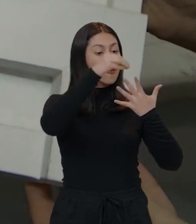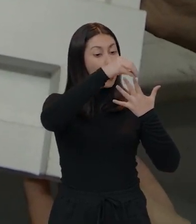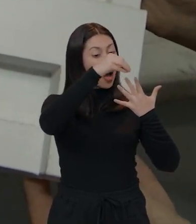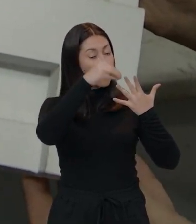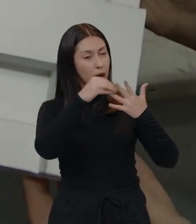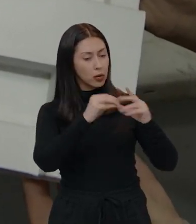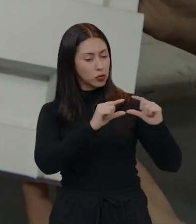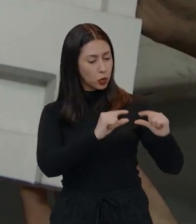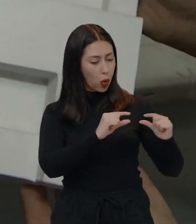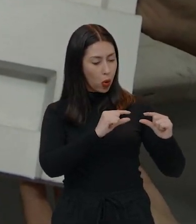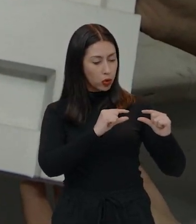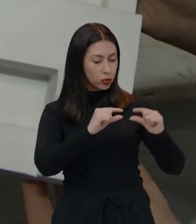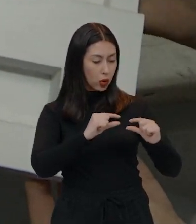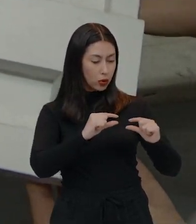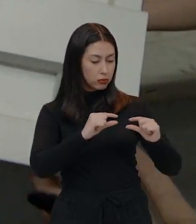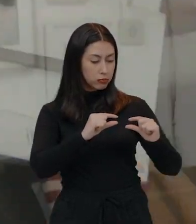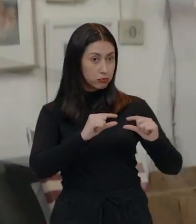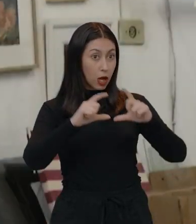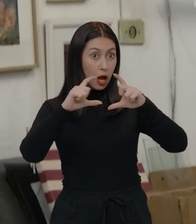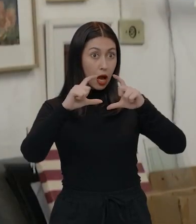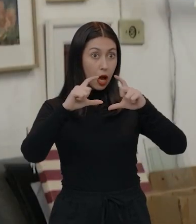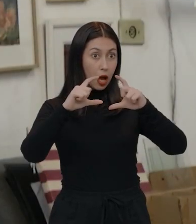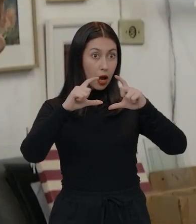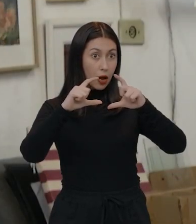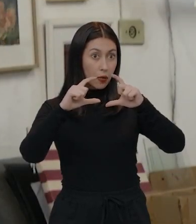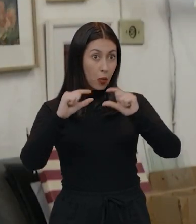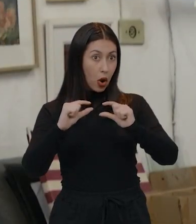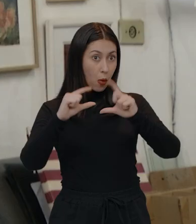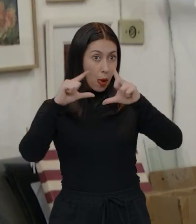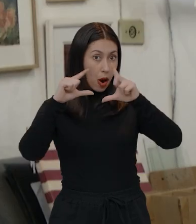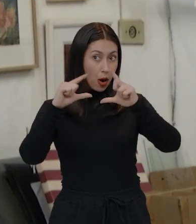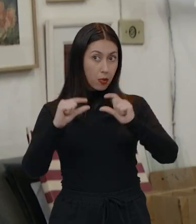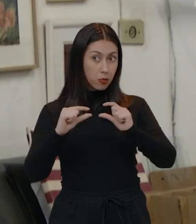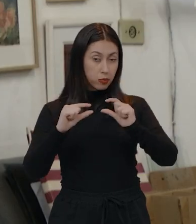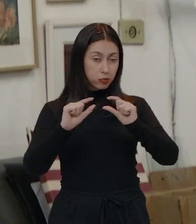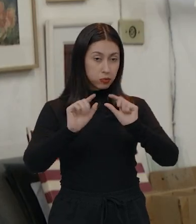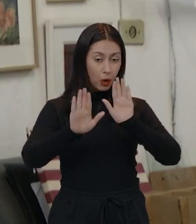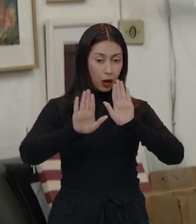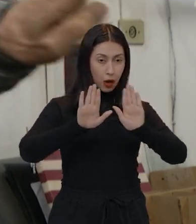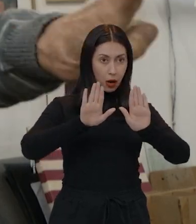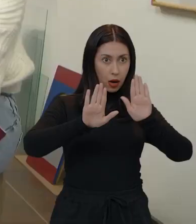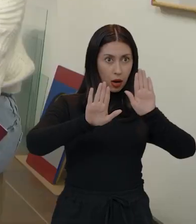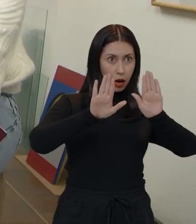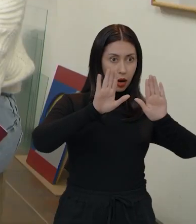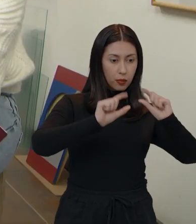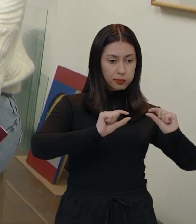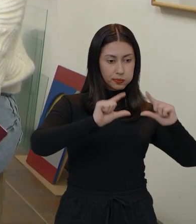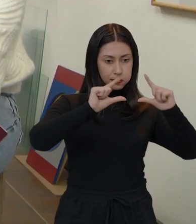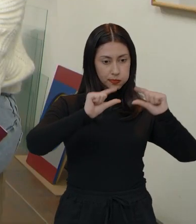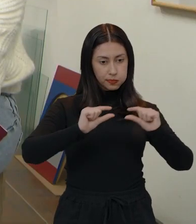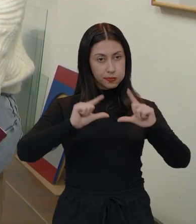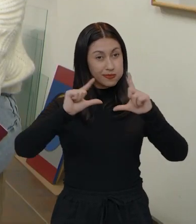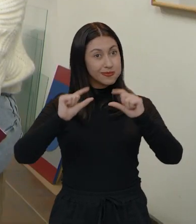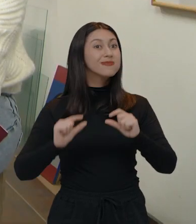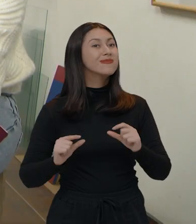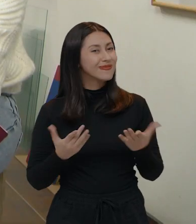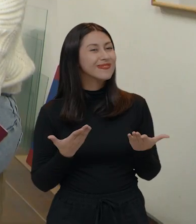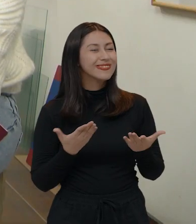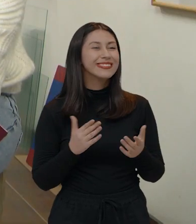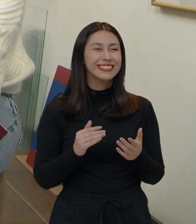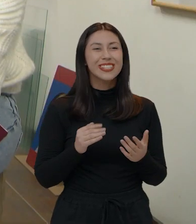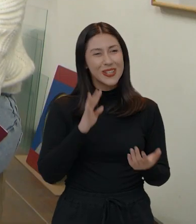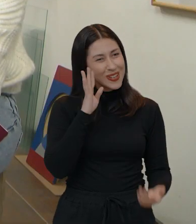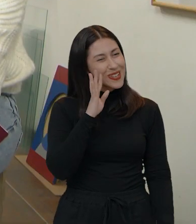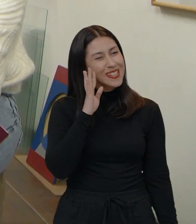6, só para ficar uma variação dó, ré, mi, fá, sol, lá, assim, ficou um pedacinho do hino nacional. Que